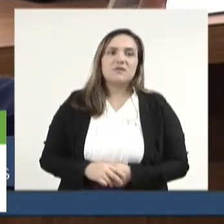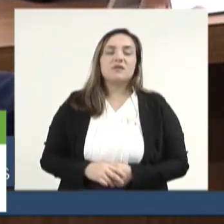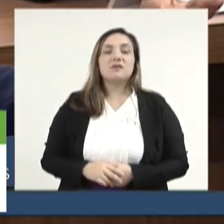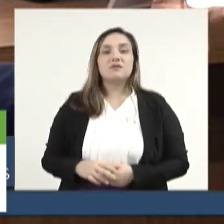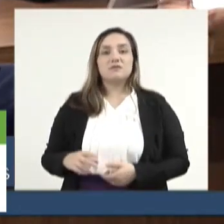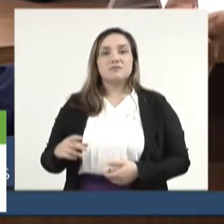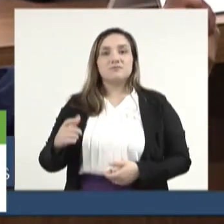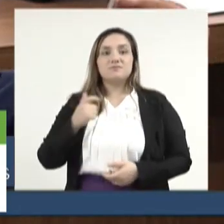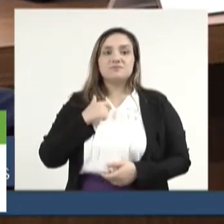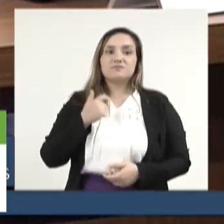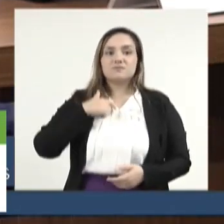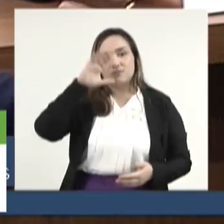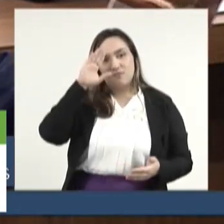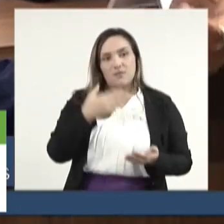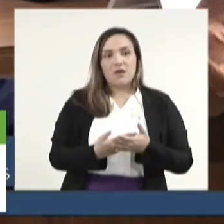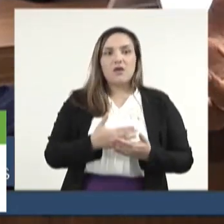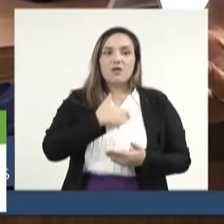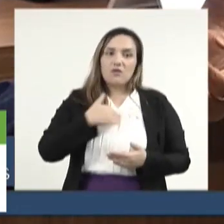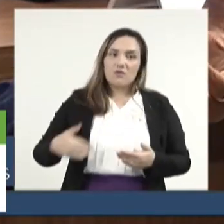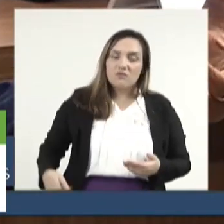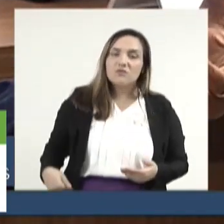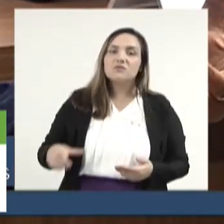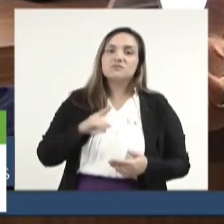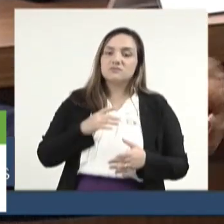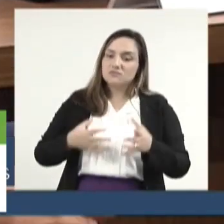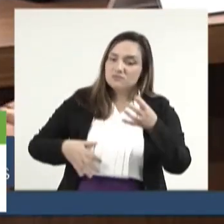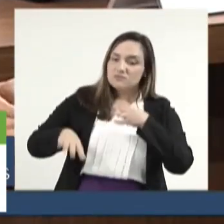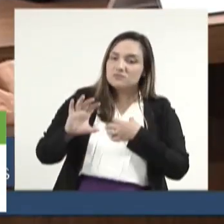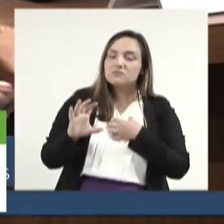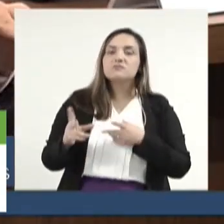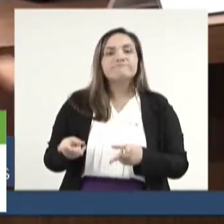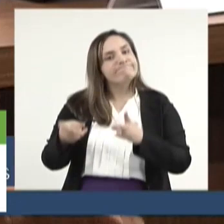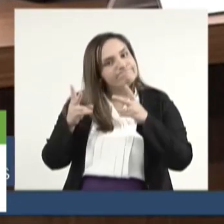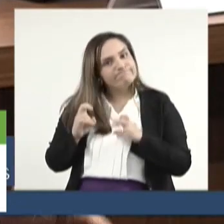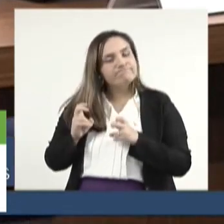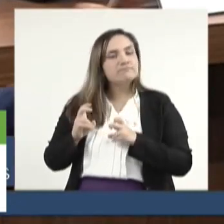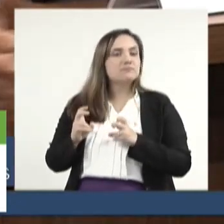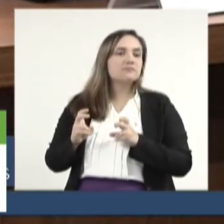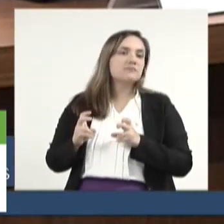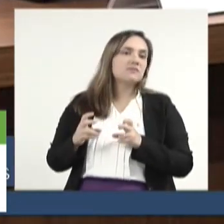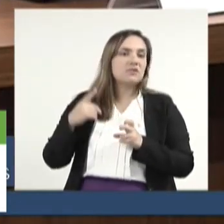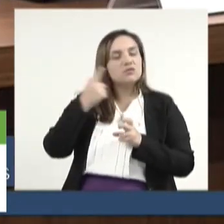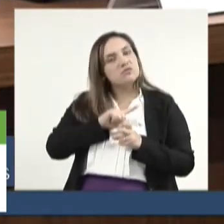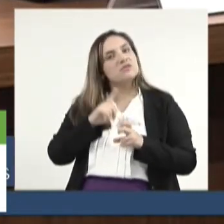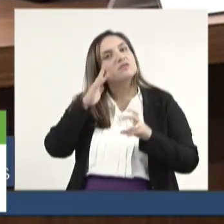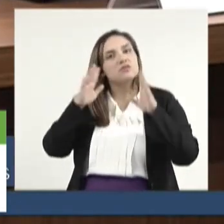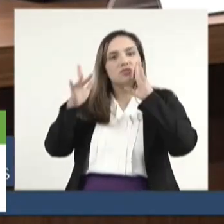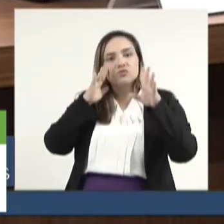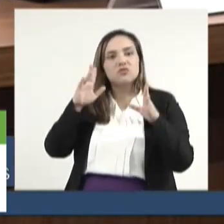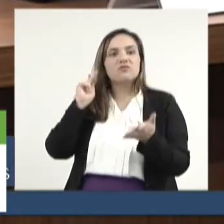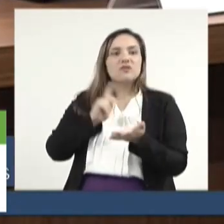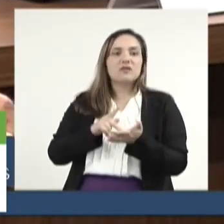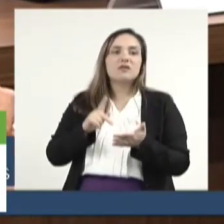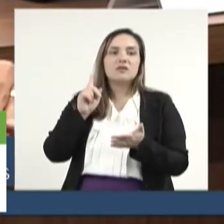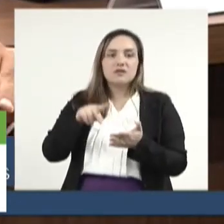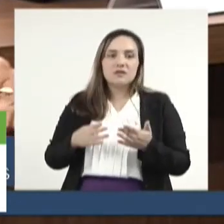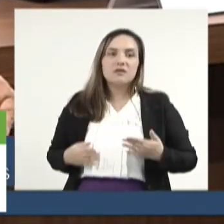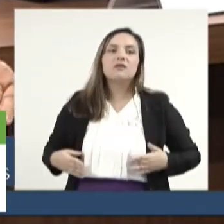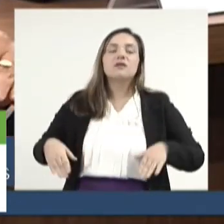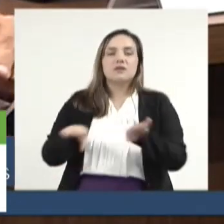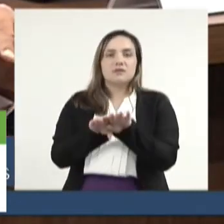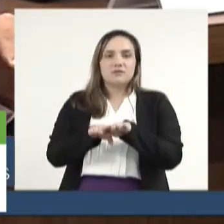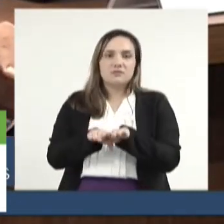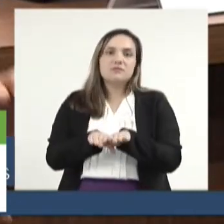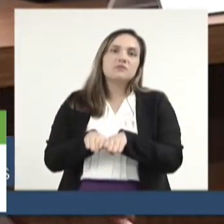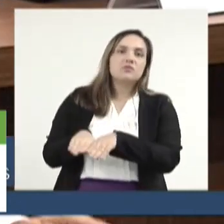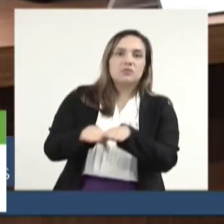que o governador Eduardo Rido, que tem essa sensibilidade, né, que nós alcancemos aí aquilo que todos nós sonhamos, que é a